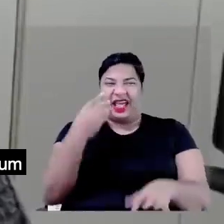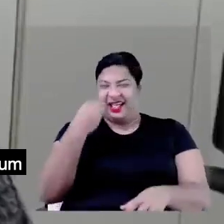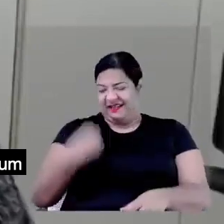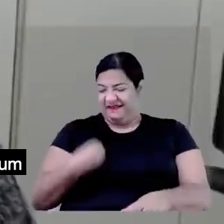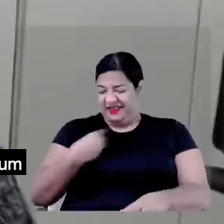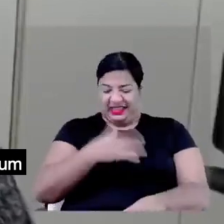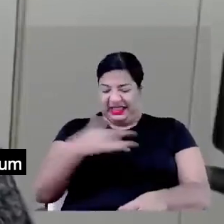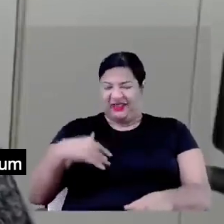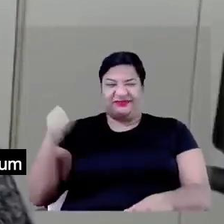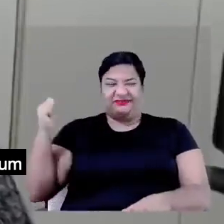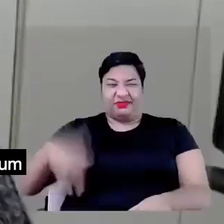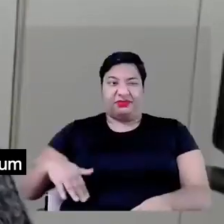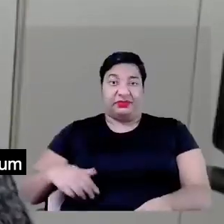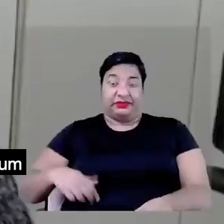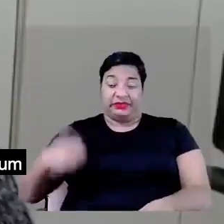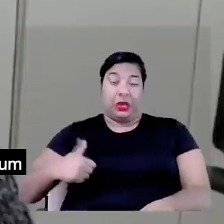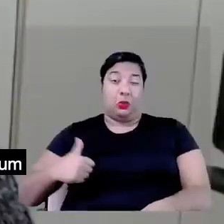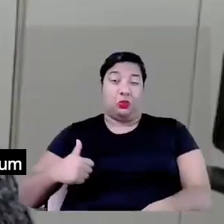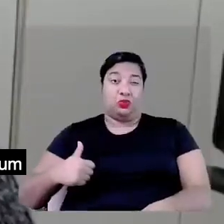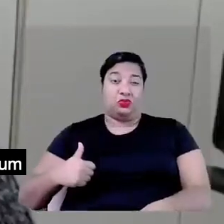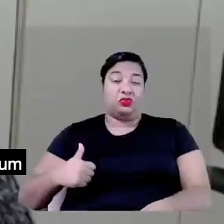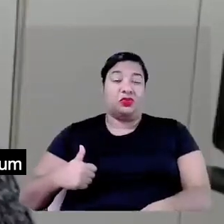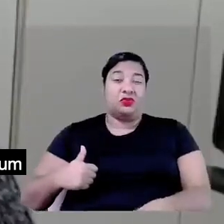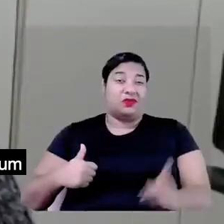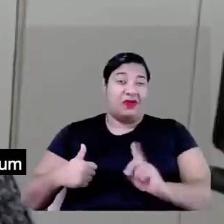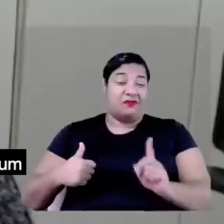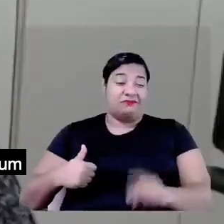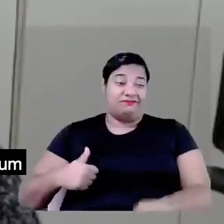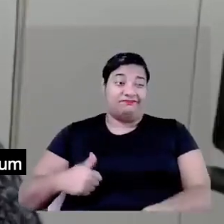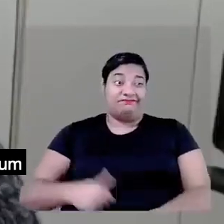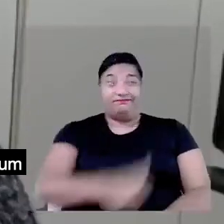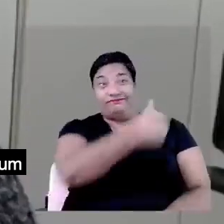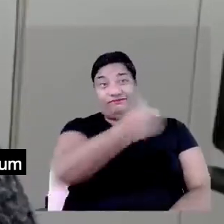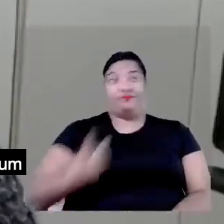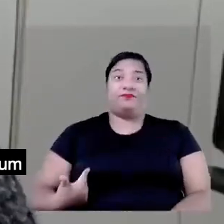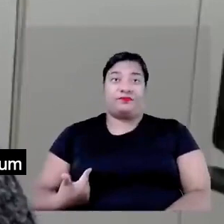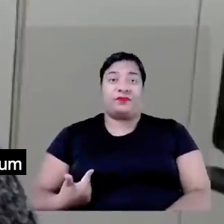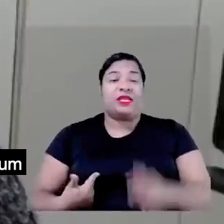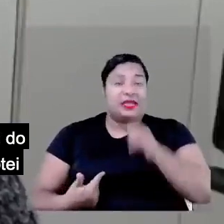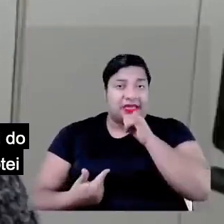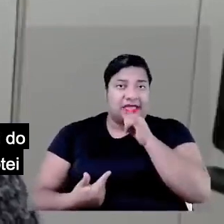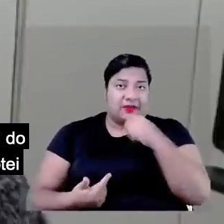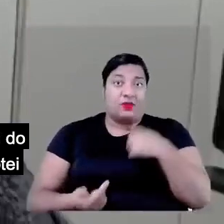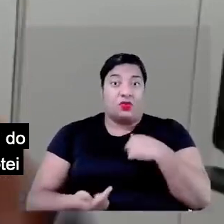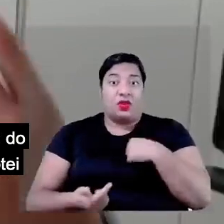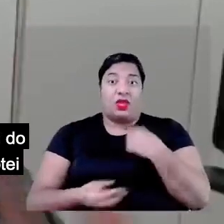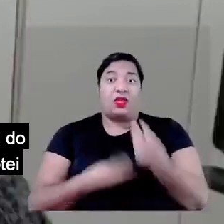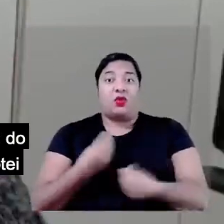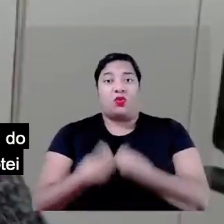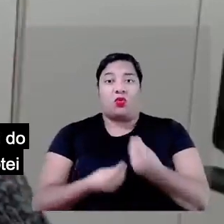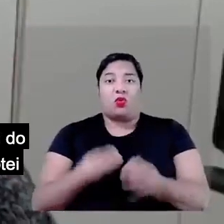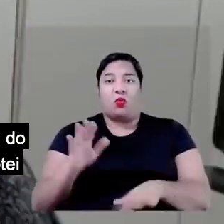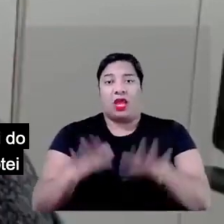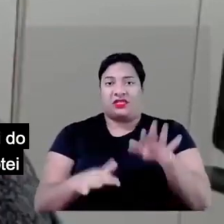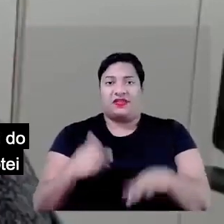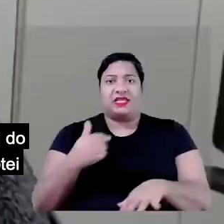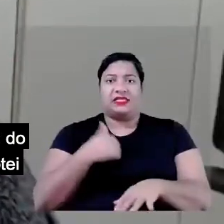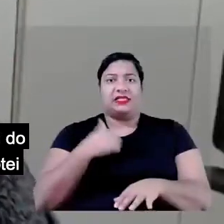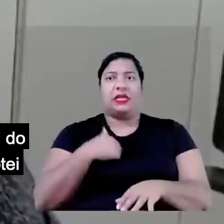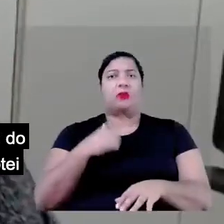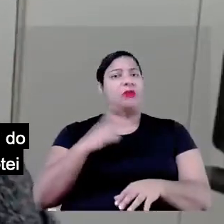Então, obviamente que falar isso do lugar onde eu me encontro, de um certo privilégio, de